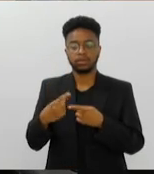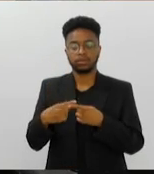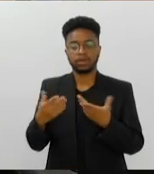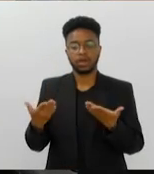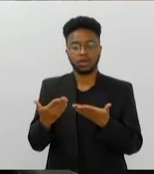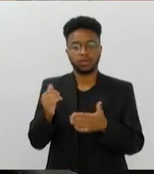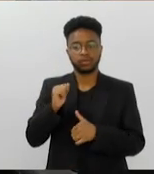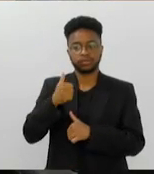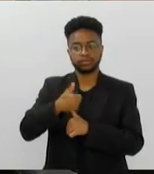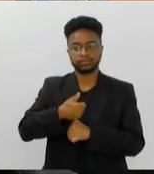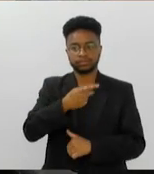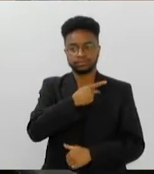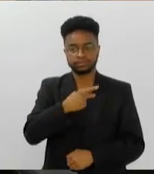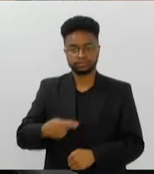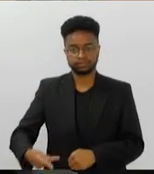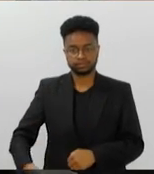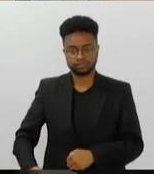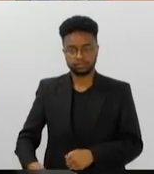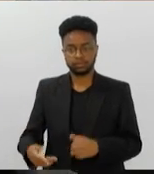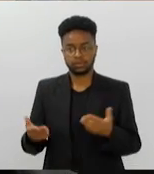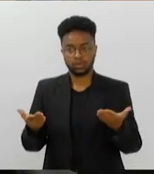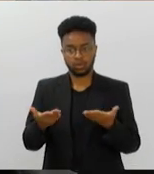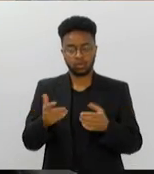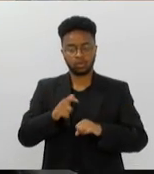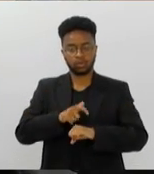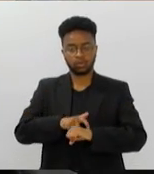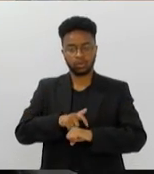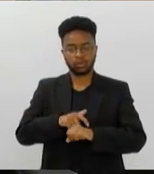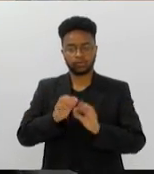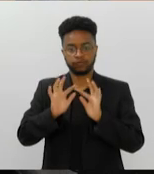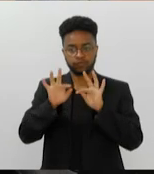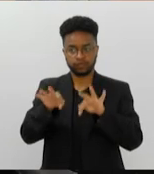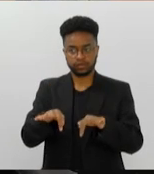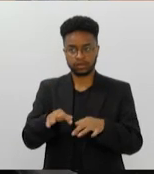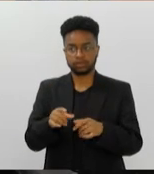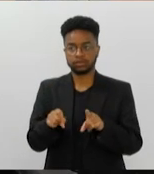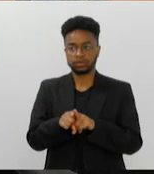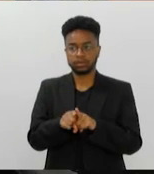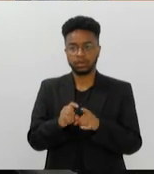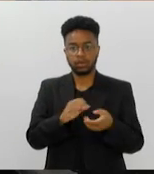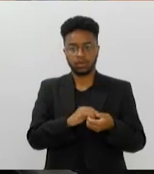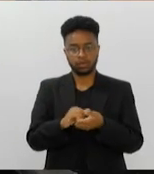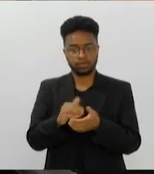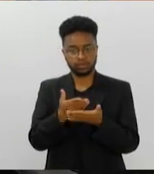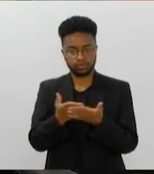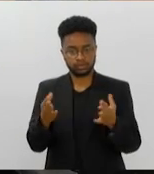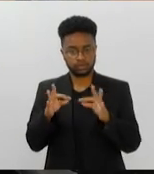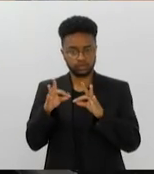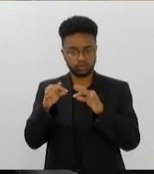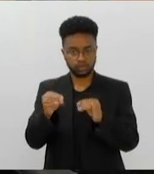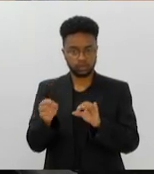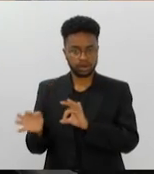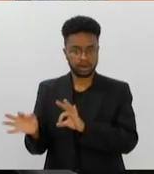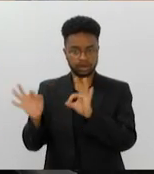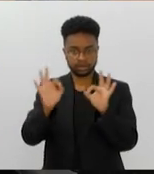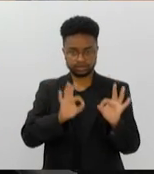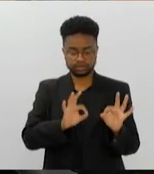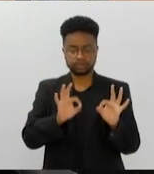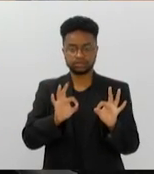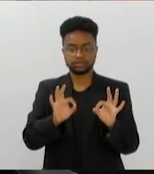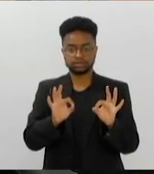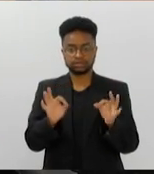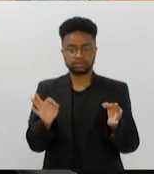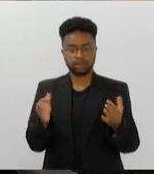a presidência dos trabalhos nesse expediente final. Saudar a todos e todas que nos acompanham